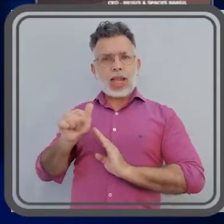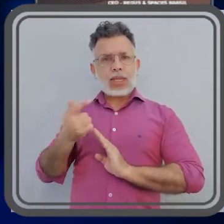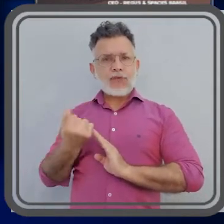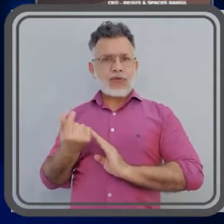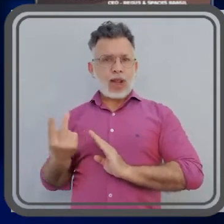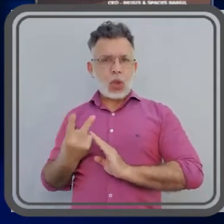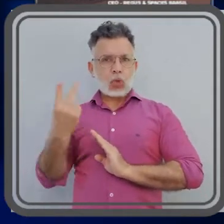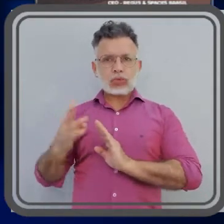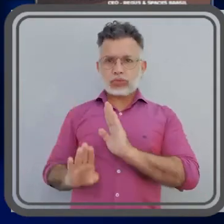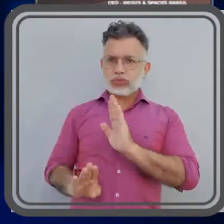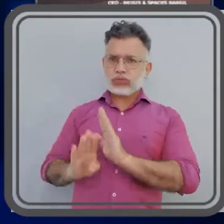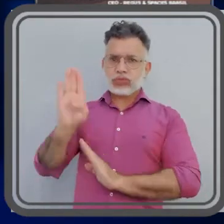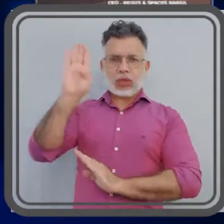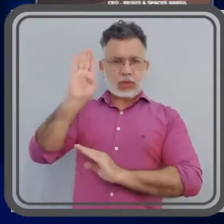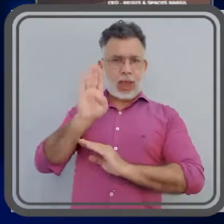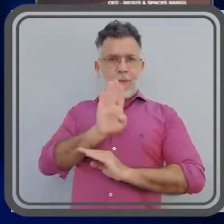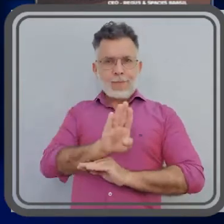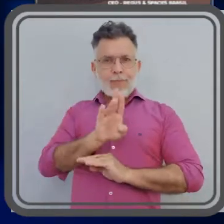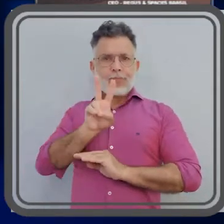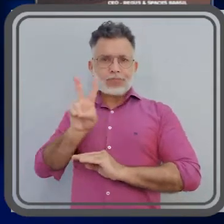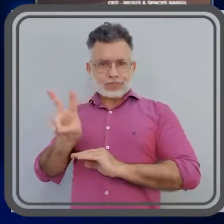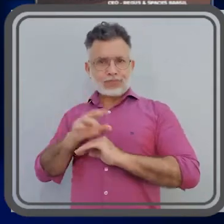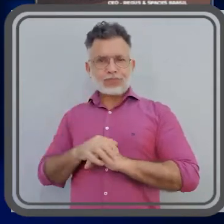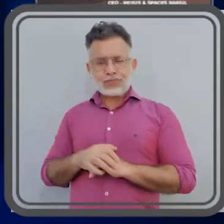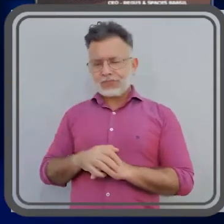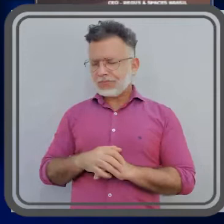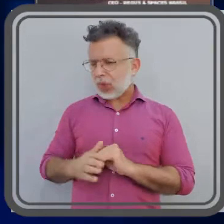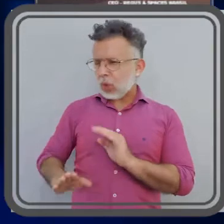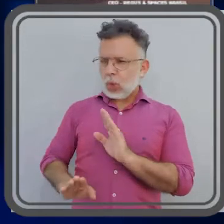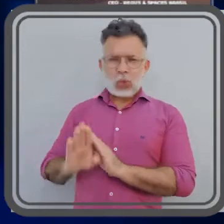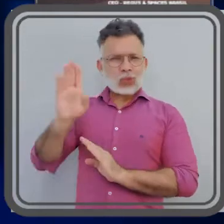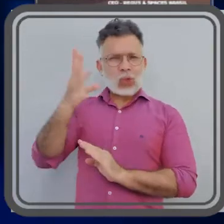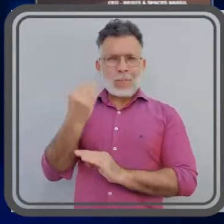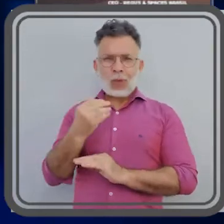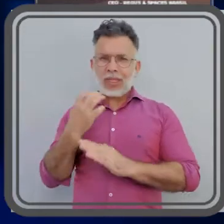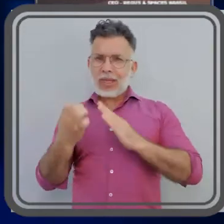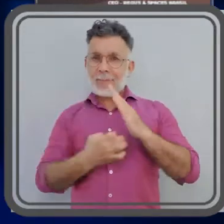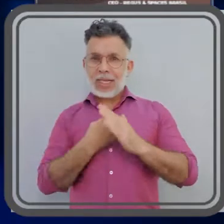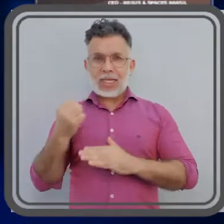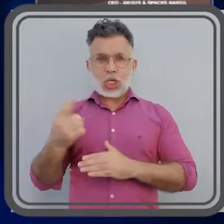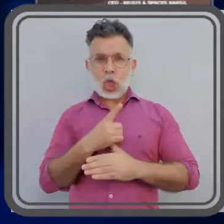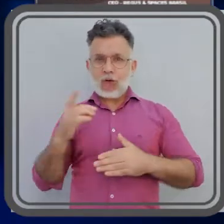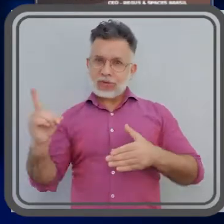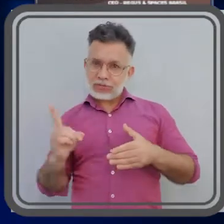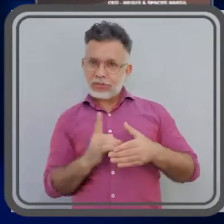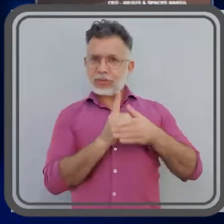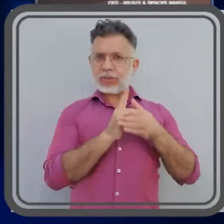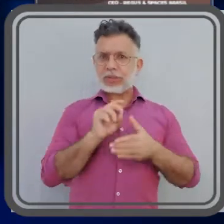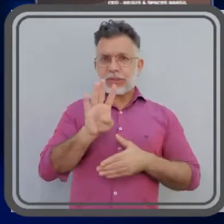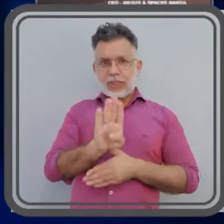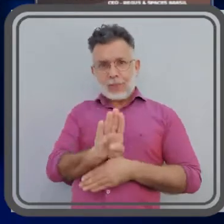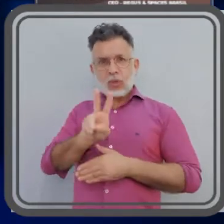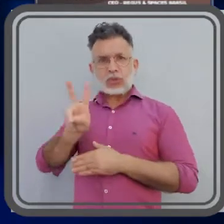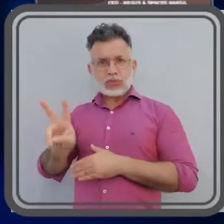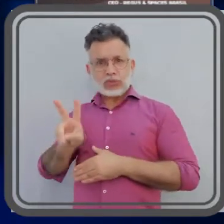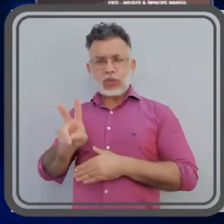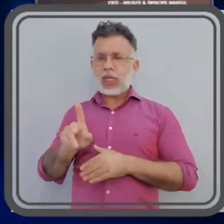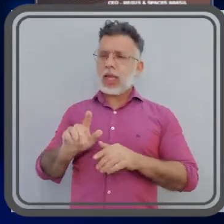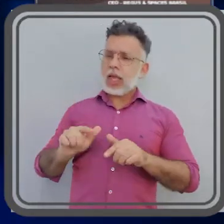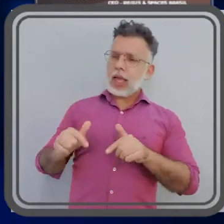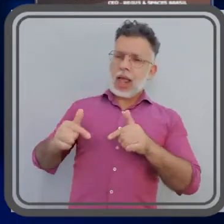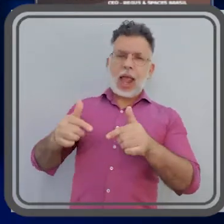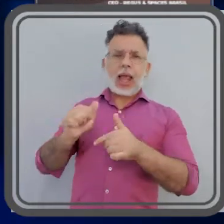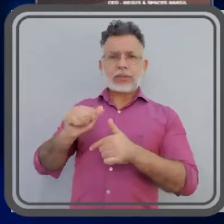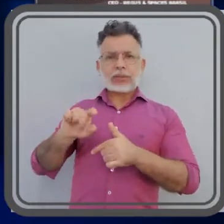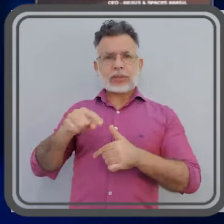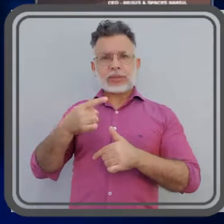Muitos IPOs, né? Muitas empresas novas na Bolsa, não só de ações, como também fundos